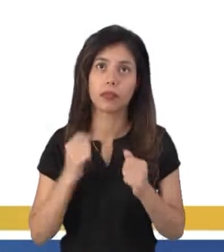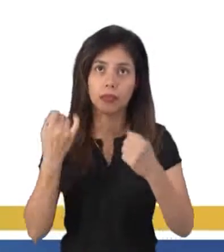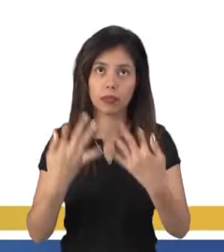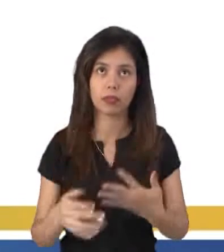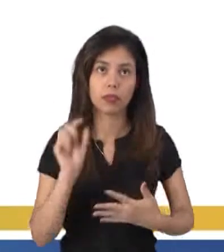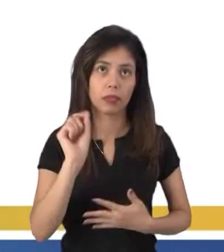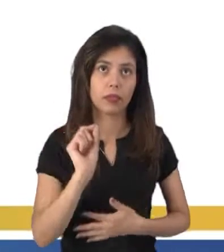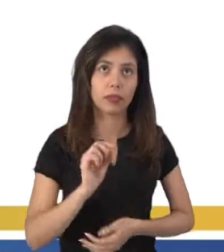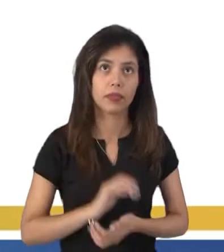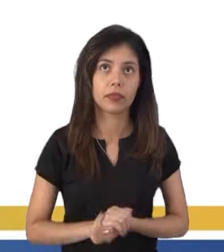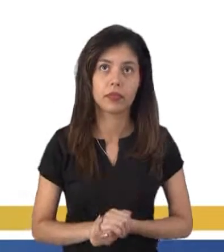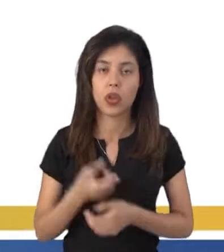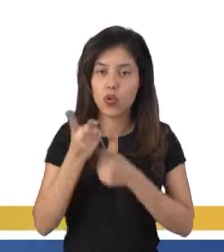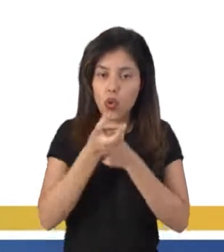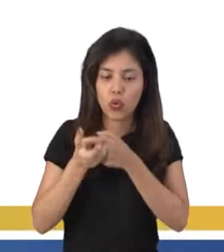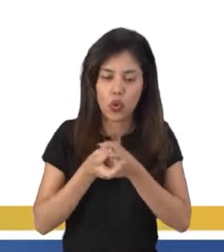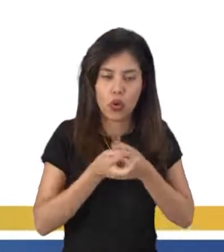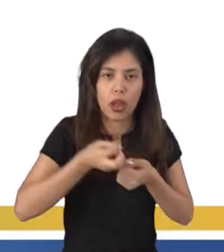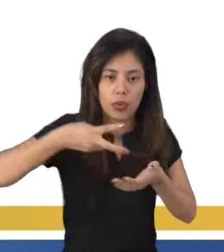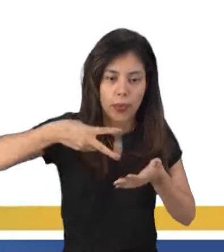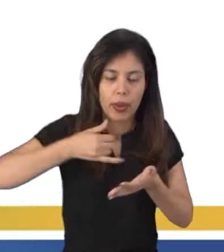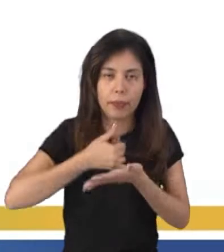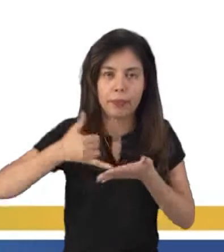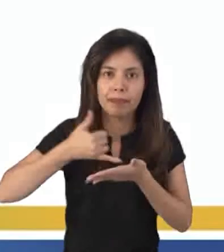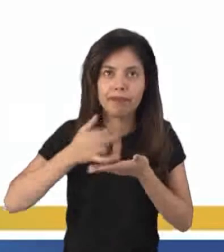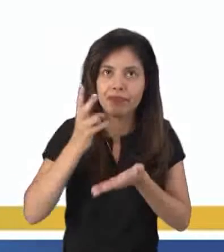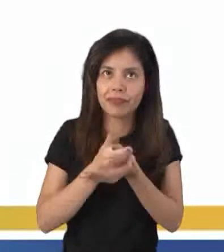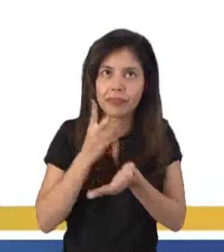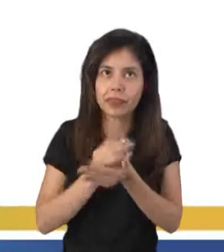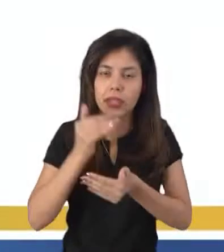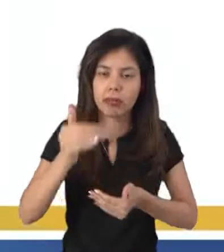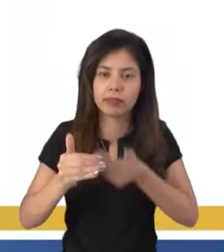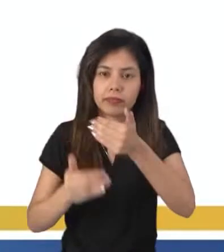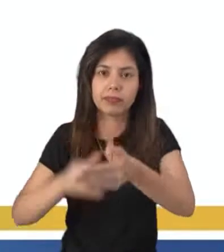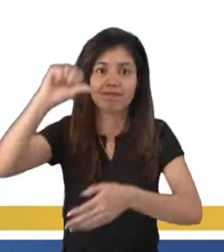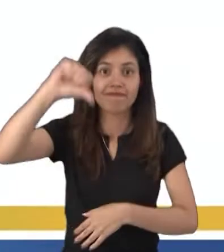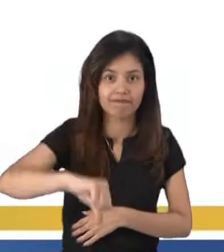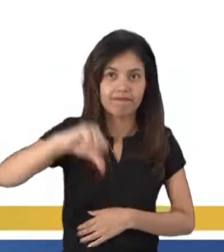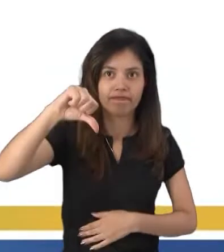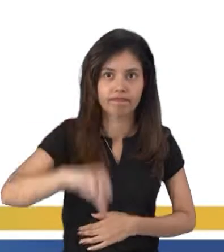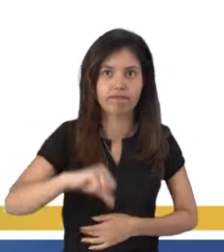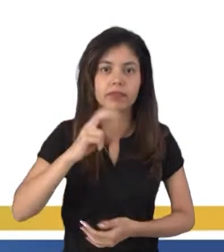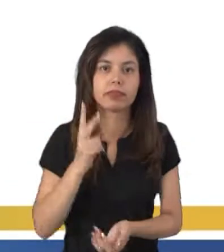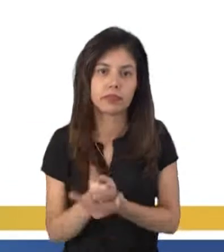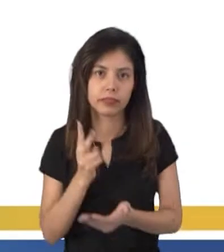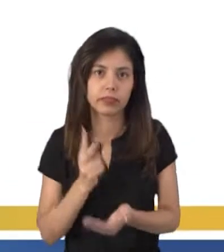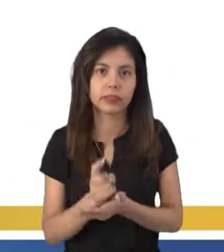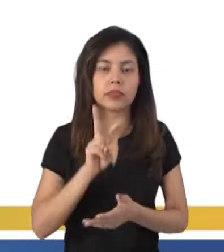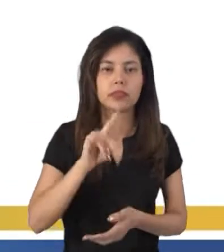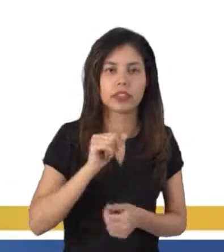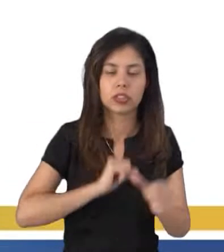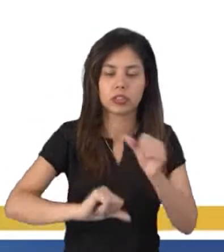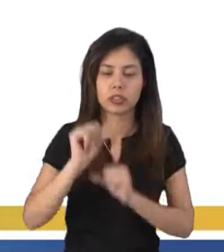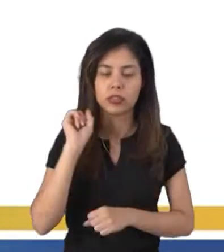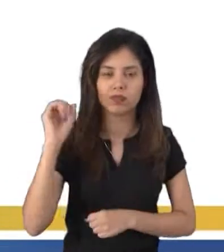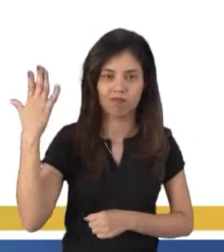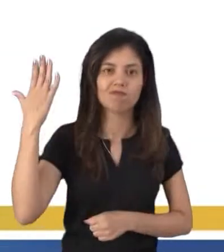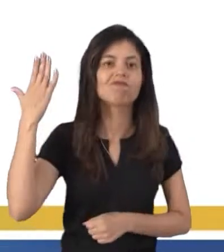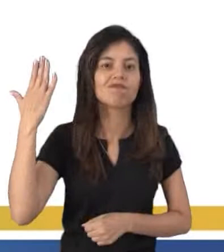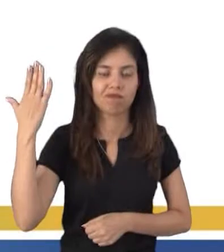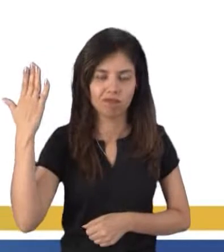o quê? Que o consumo de drogas ao longo do tempo só tem ações negativas, porque vai causar alterações muitas